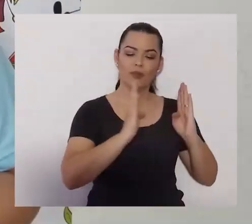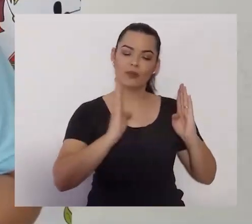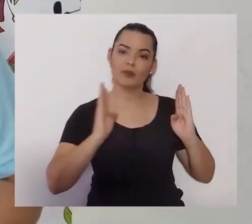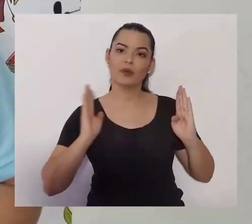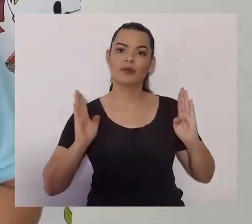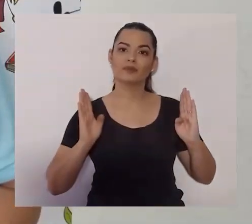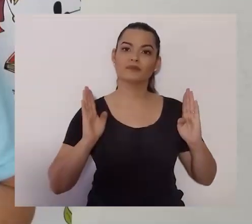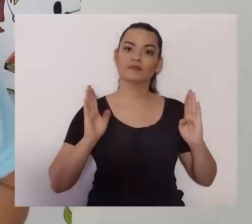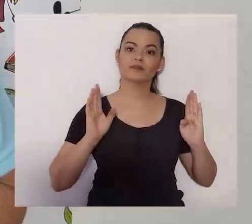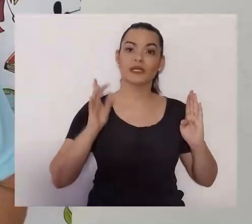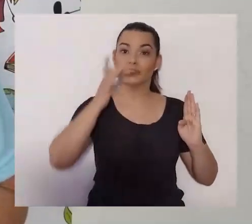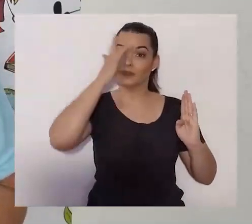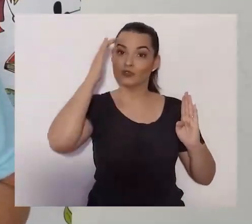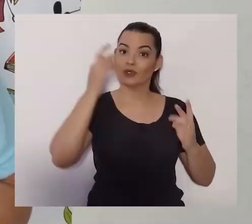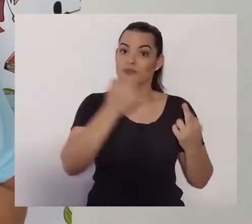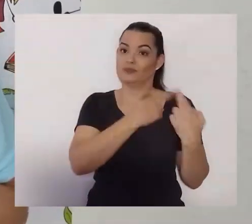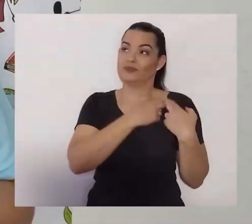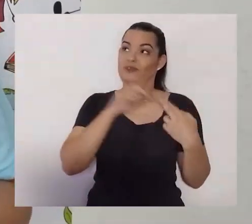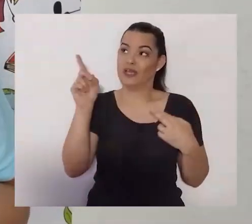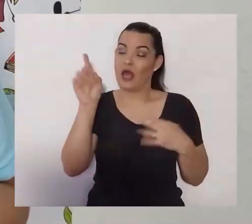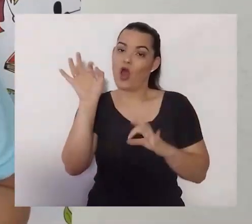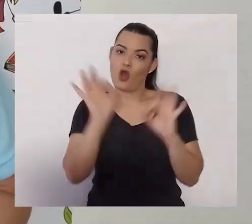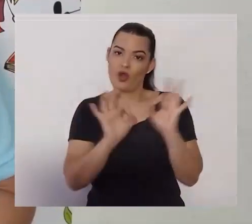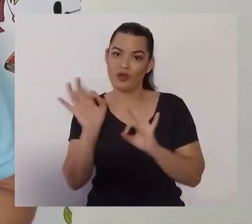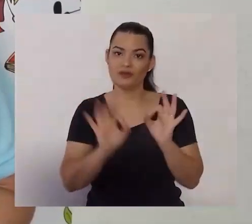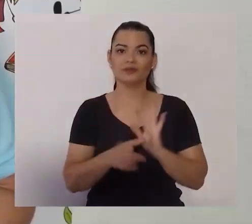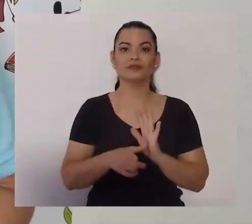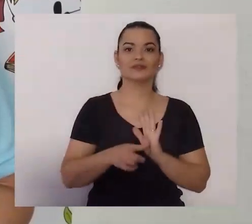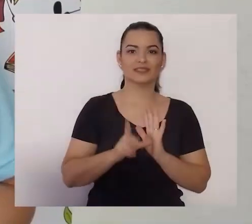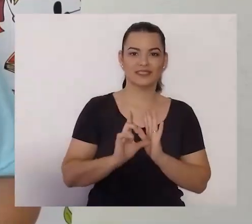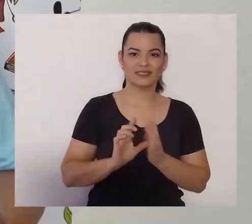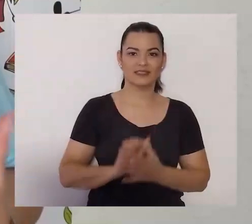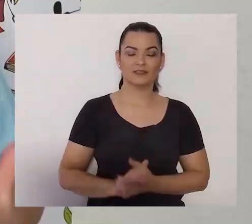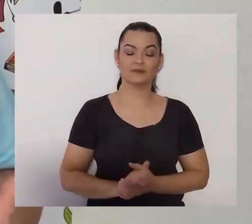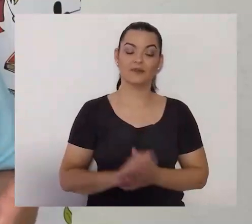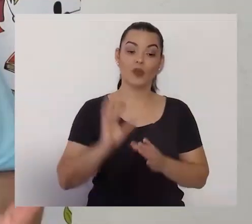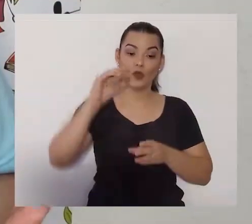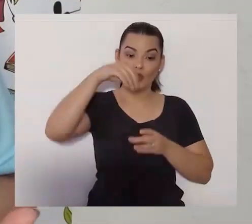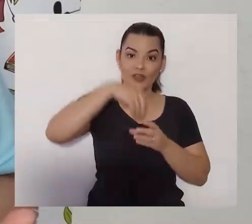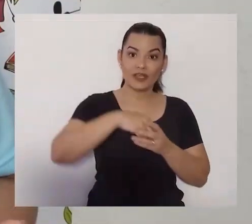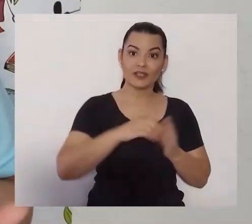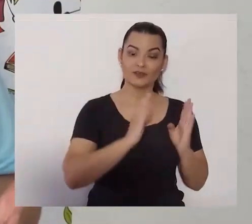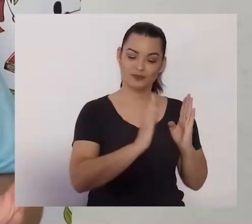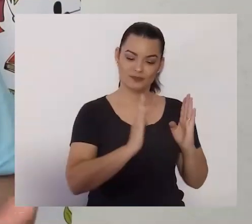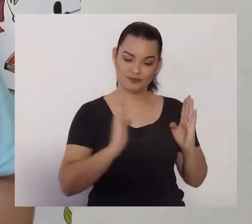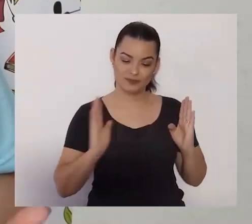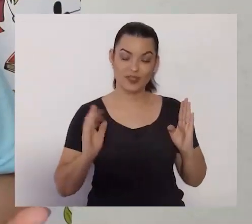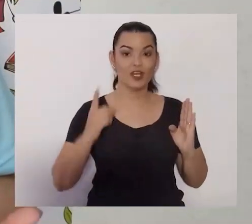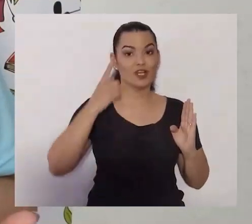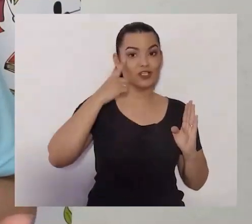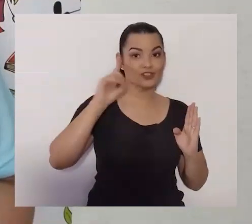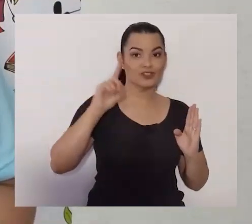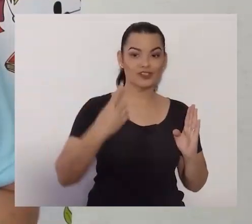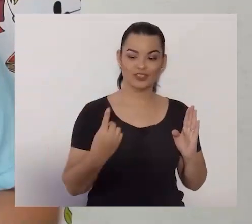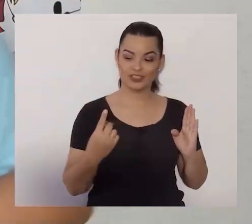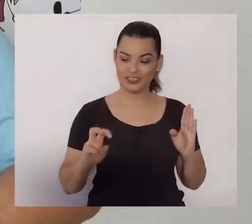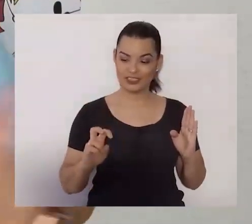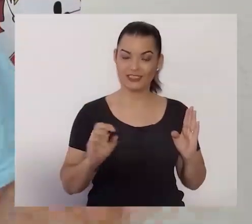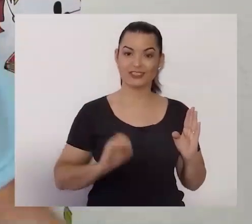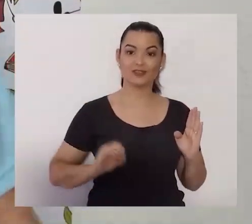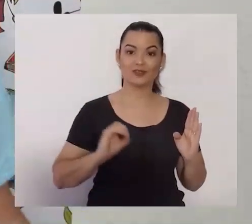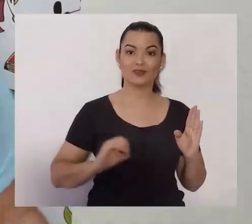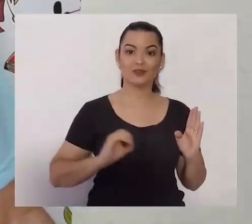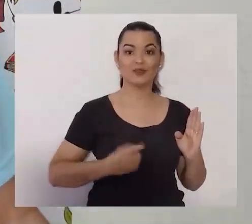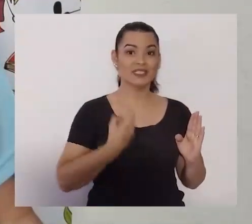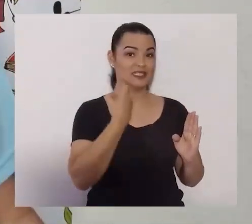organizam. E aí, nesse cronograma, o dia 15 de outubro, a sexta-feira, a